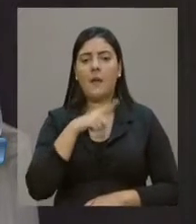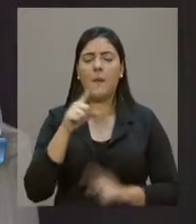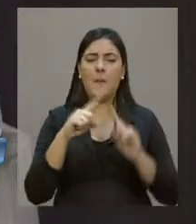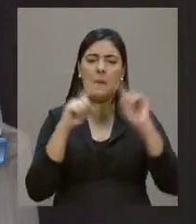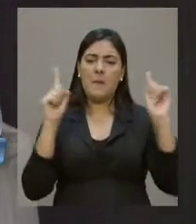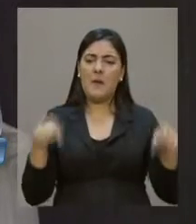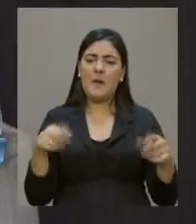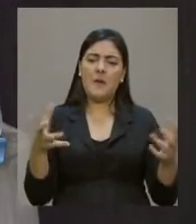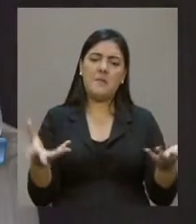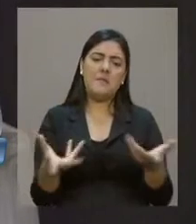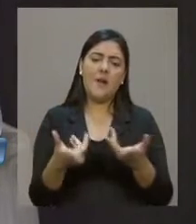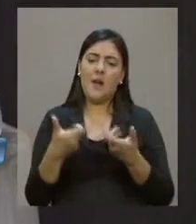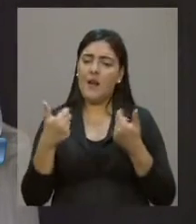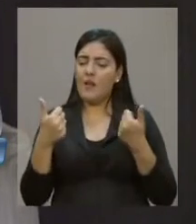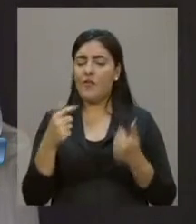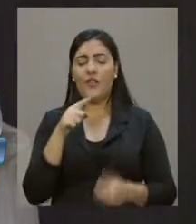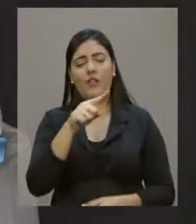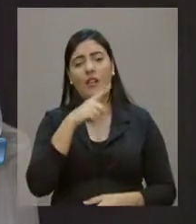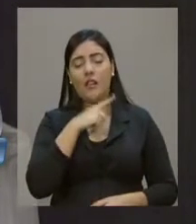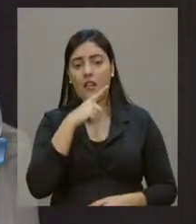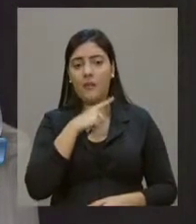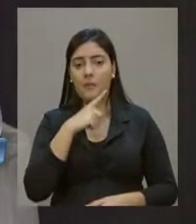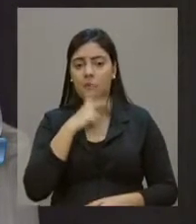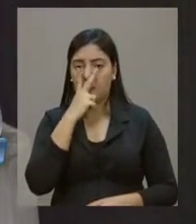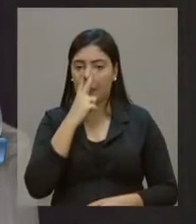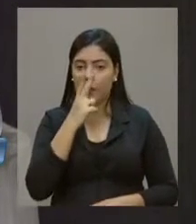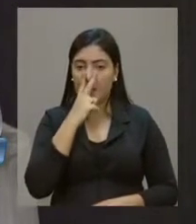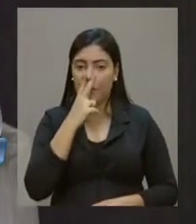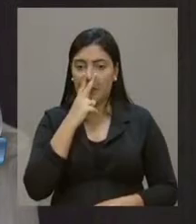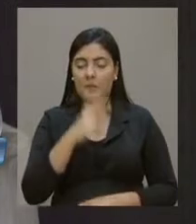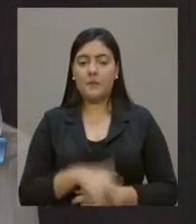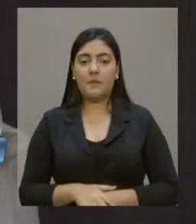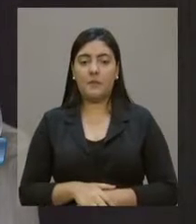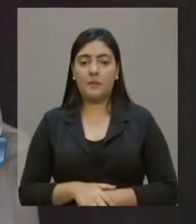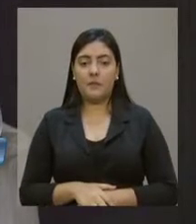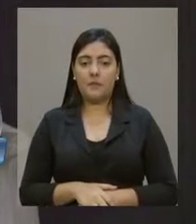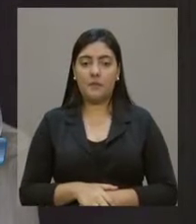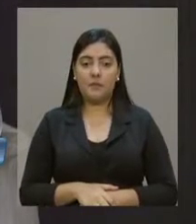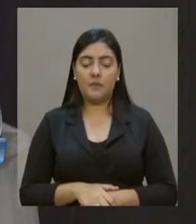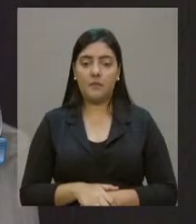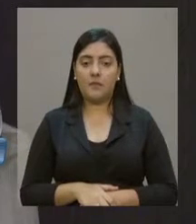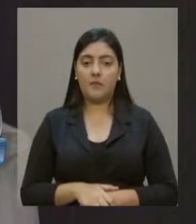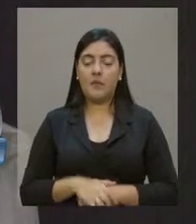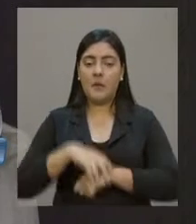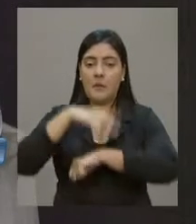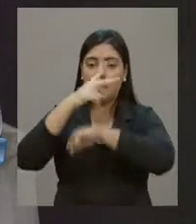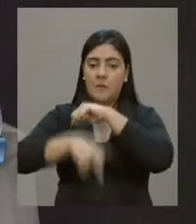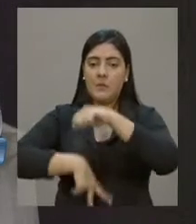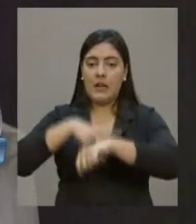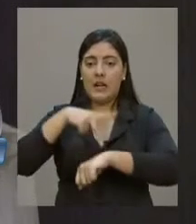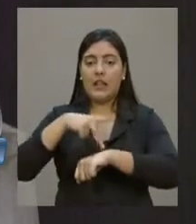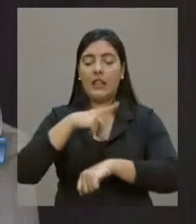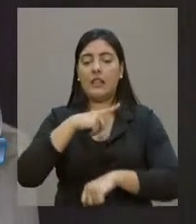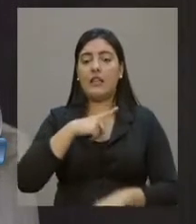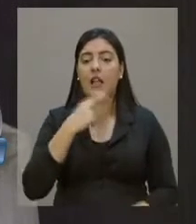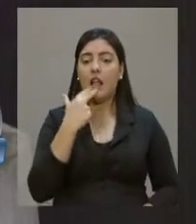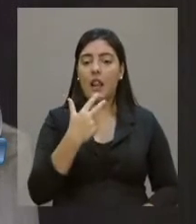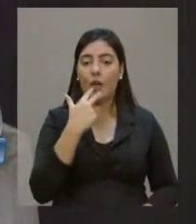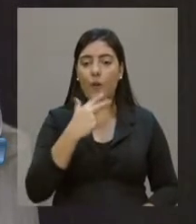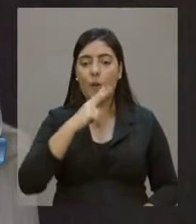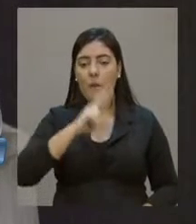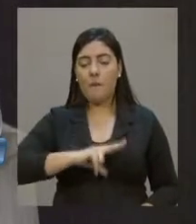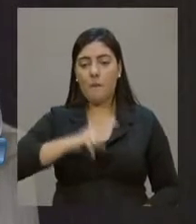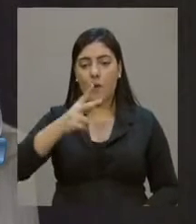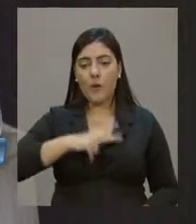Unilab. A tentativa de irmanarmos-nos, né, aqueles países em língua portuguesa em torno de um